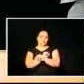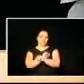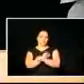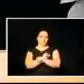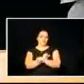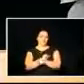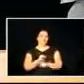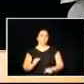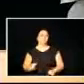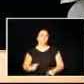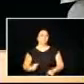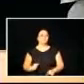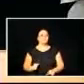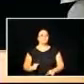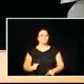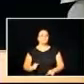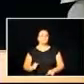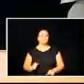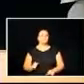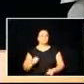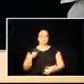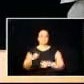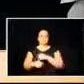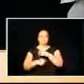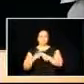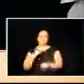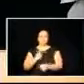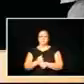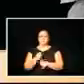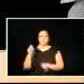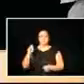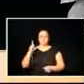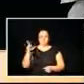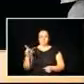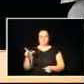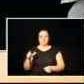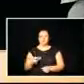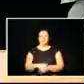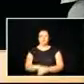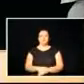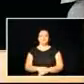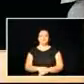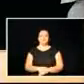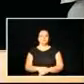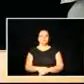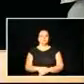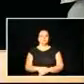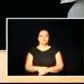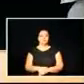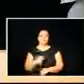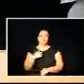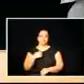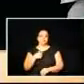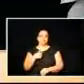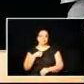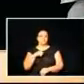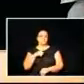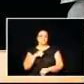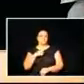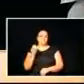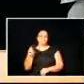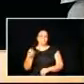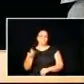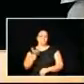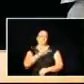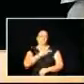o reajuste anual, e tem muitos colegas, assim como os funcionários da prefeitura.